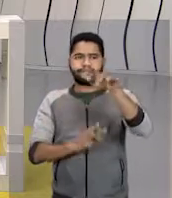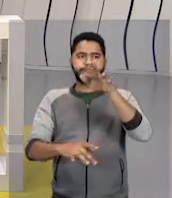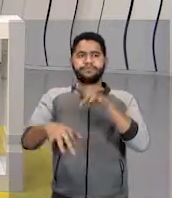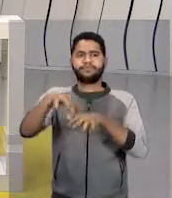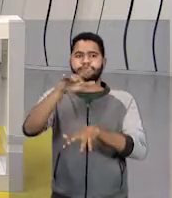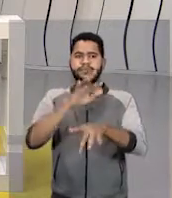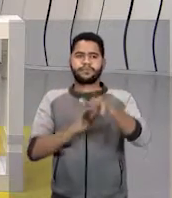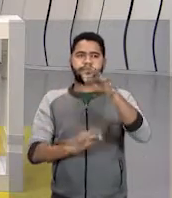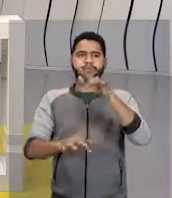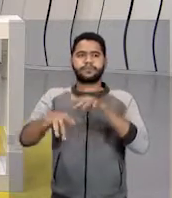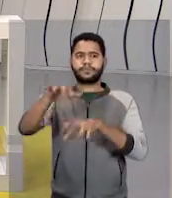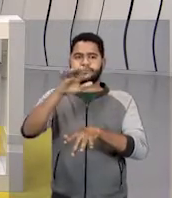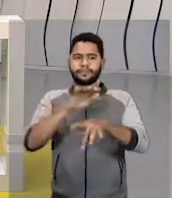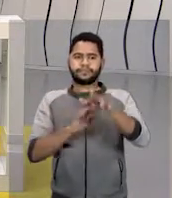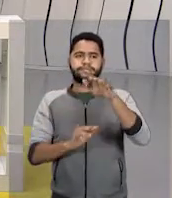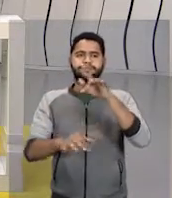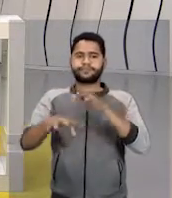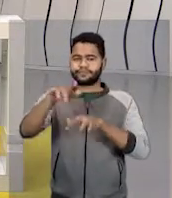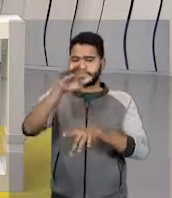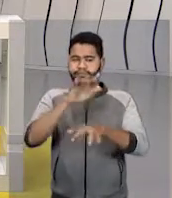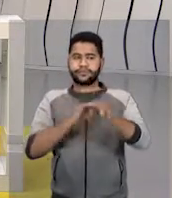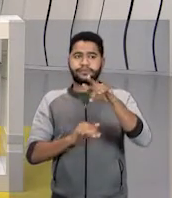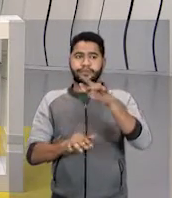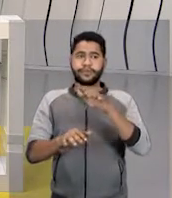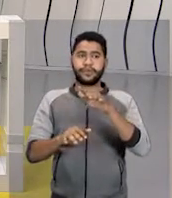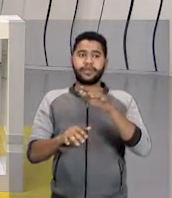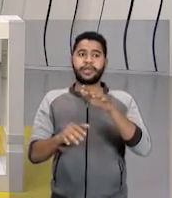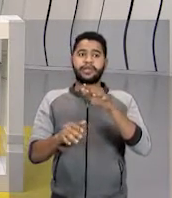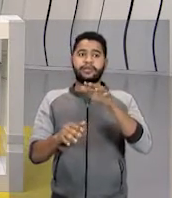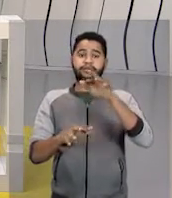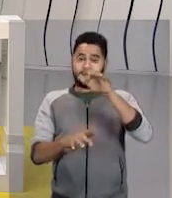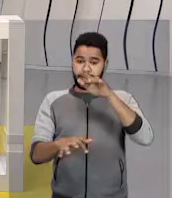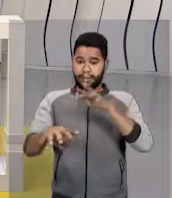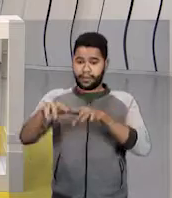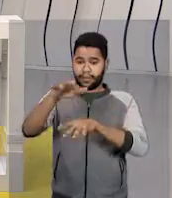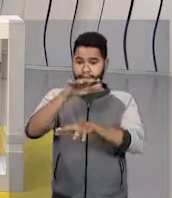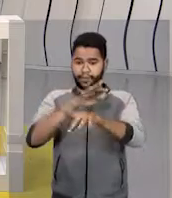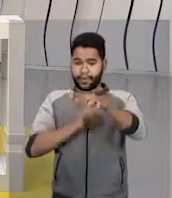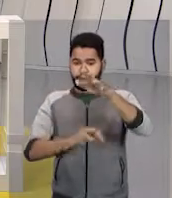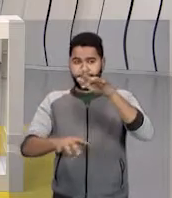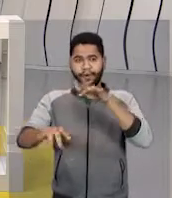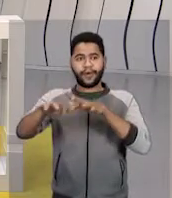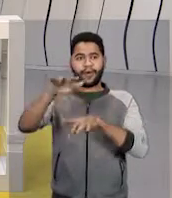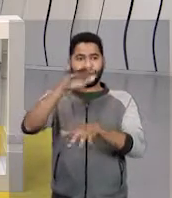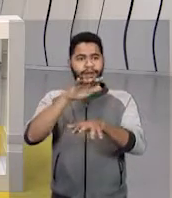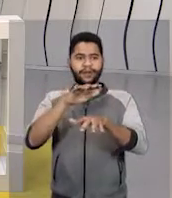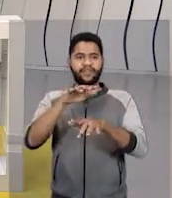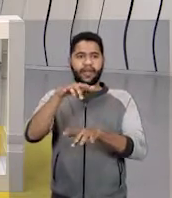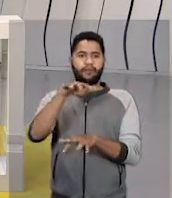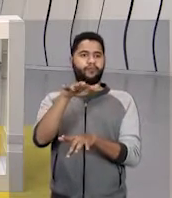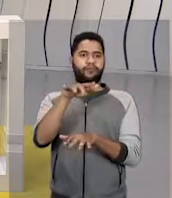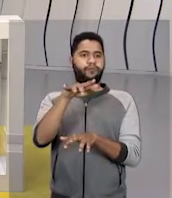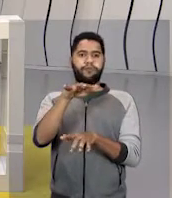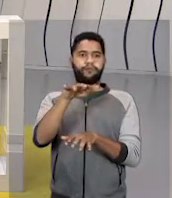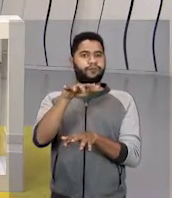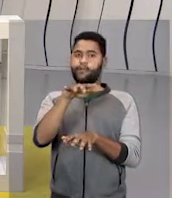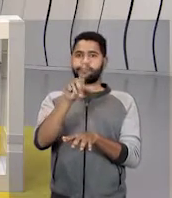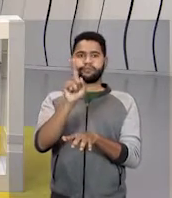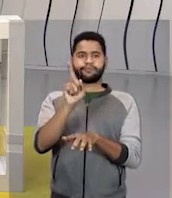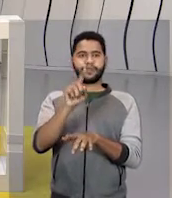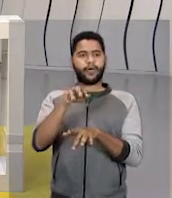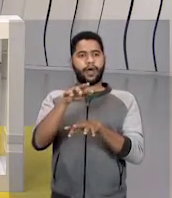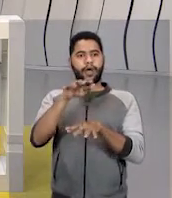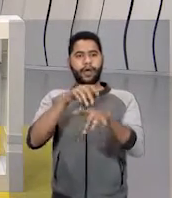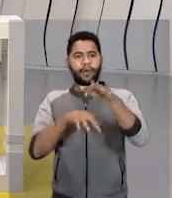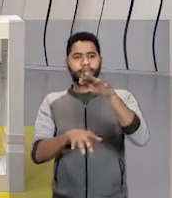que o líquido mais quente irá subir. E isso vai gerar uma troca de lugares. Bom, assim que